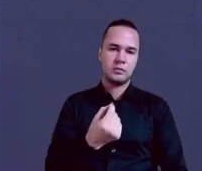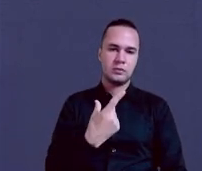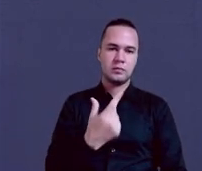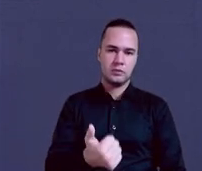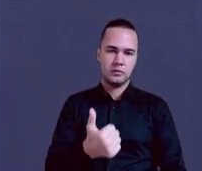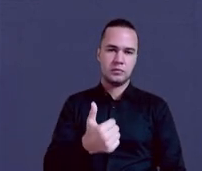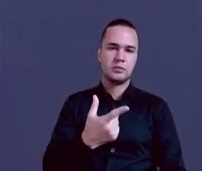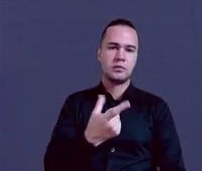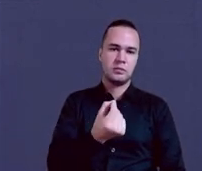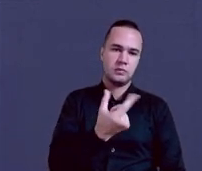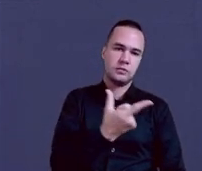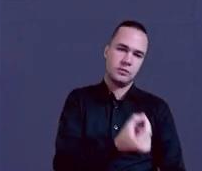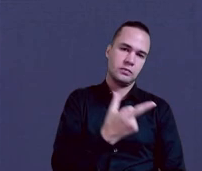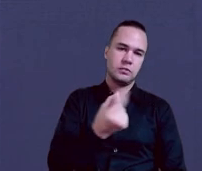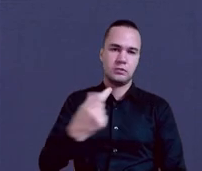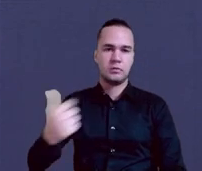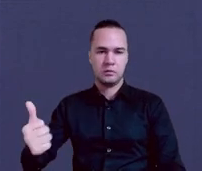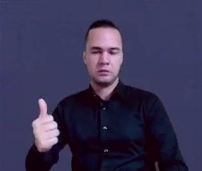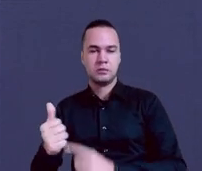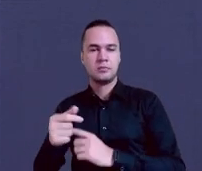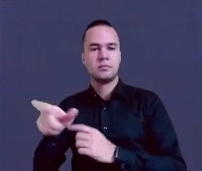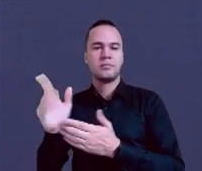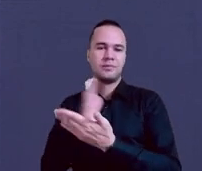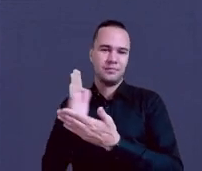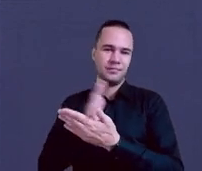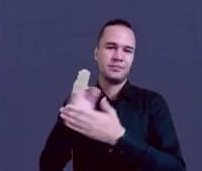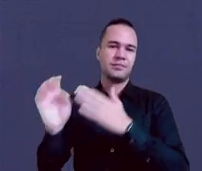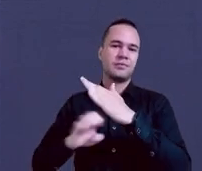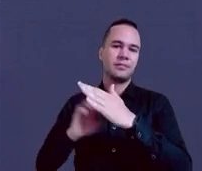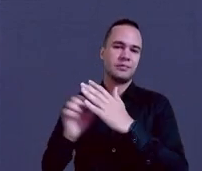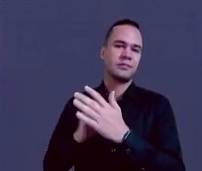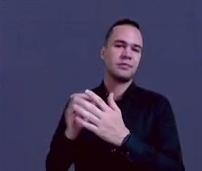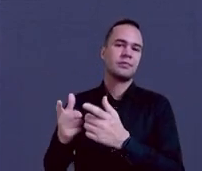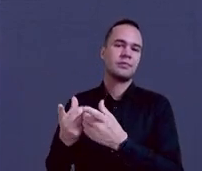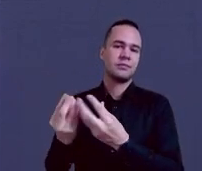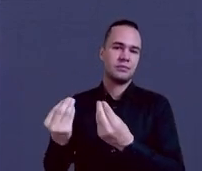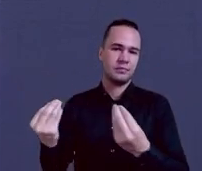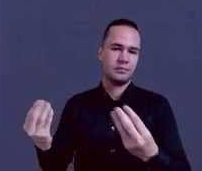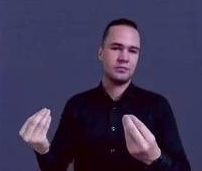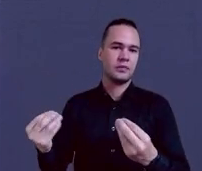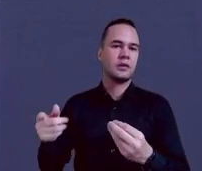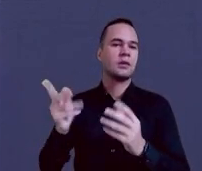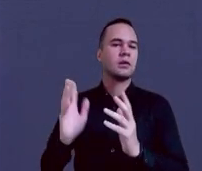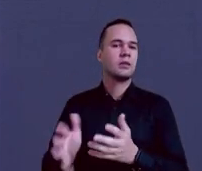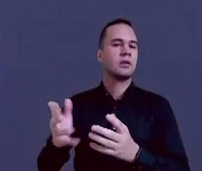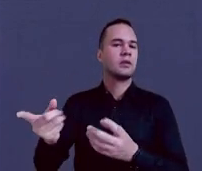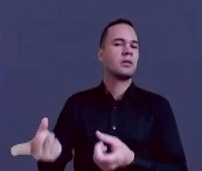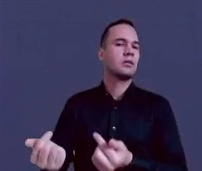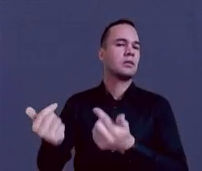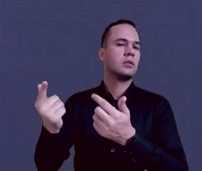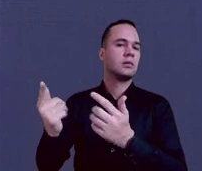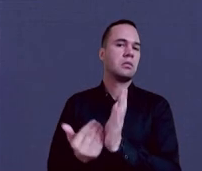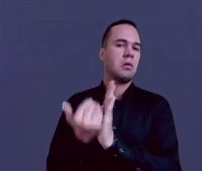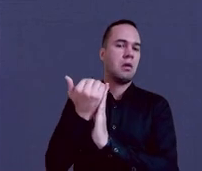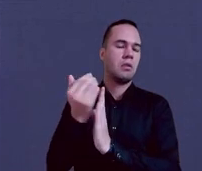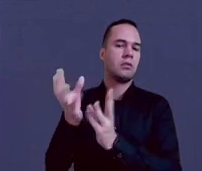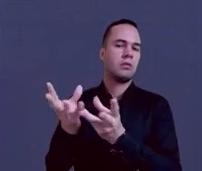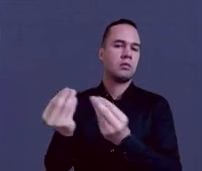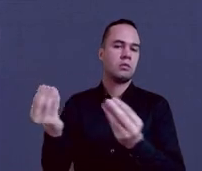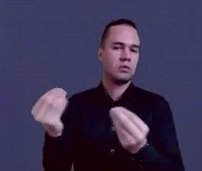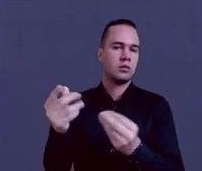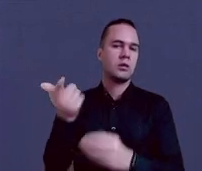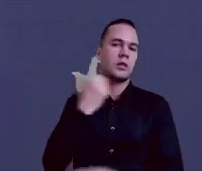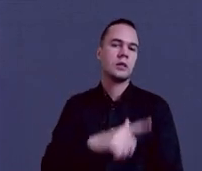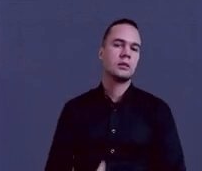companhias ou muitas companhias alimentaram grandes montantes de Capital né e boa parte delas conseguiram